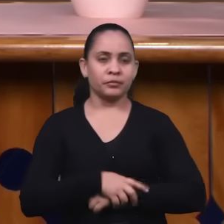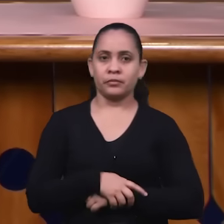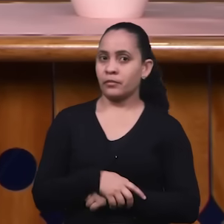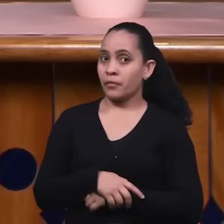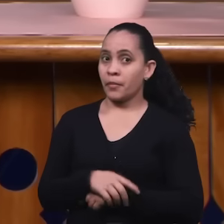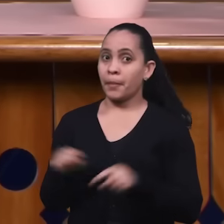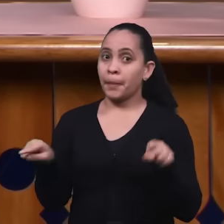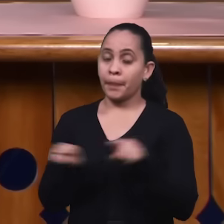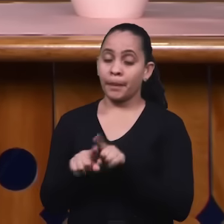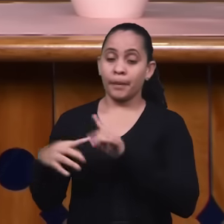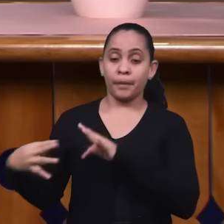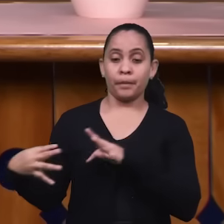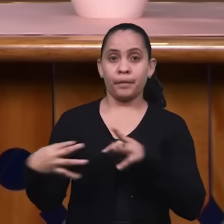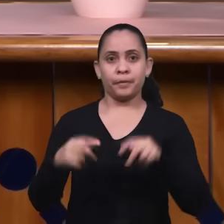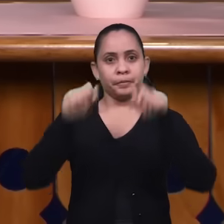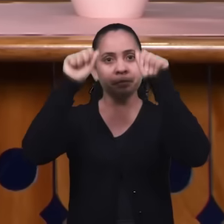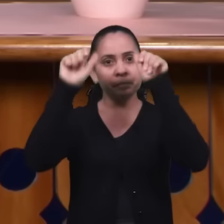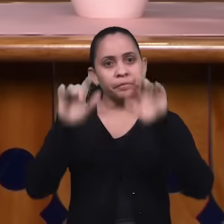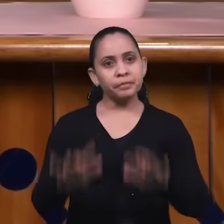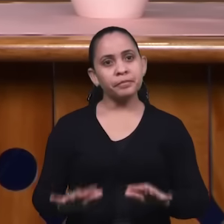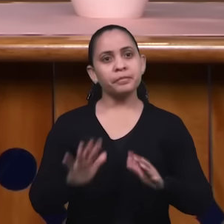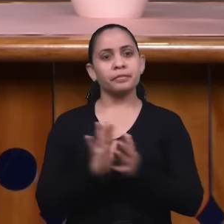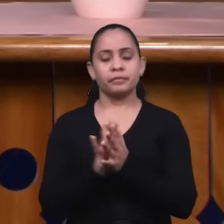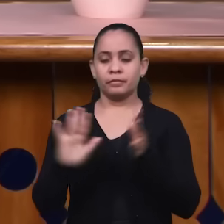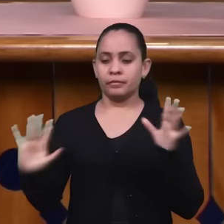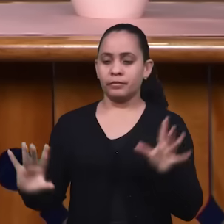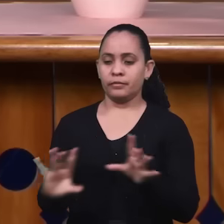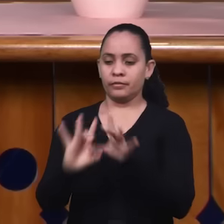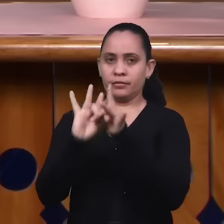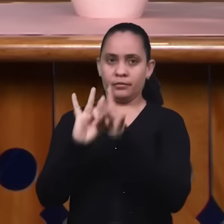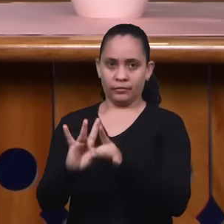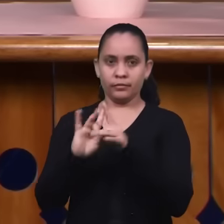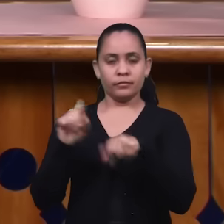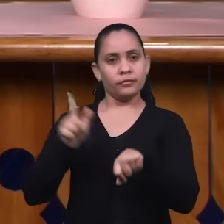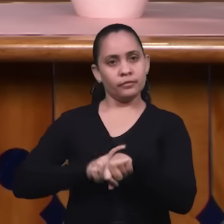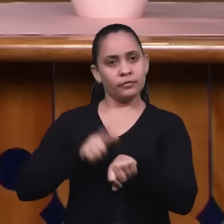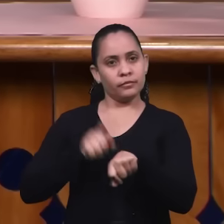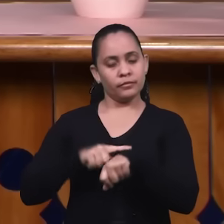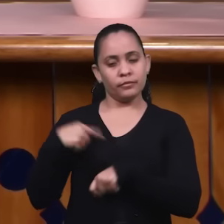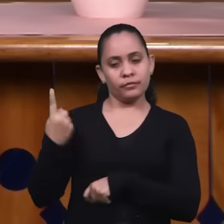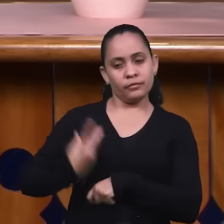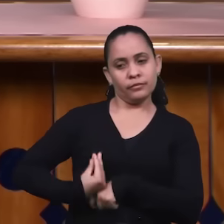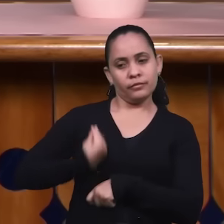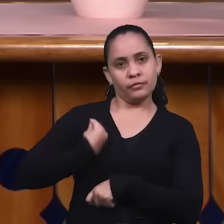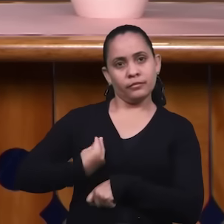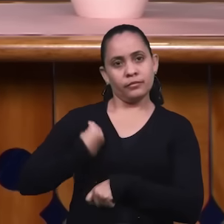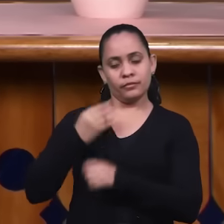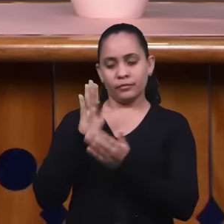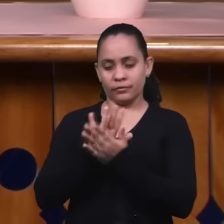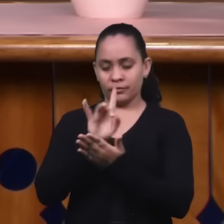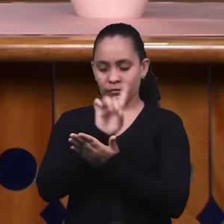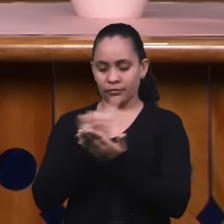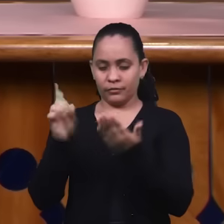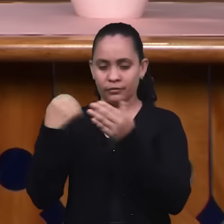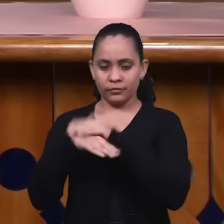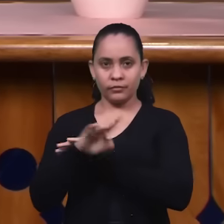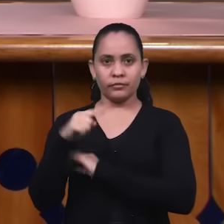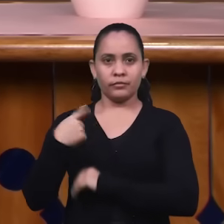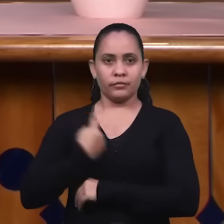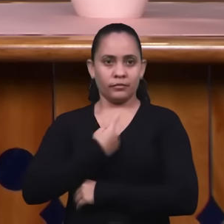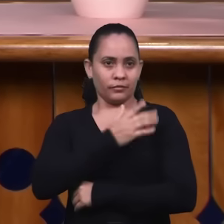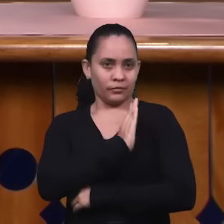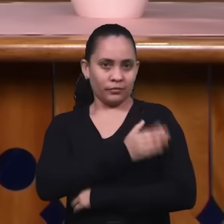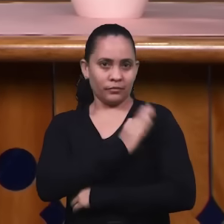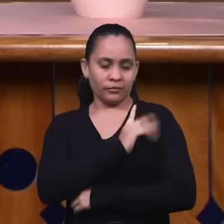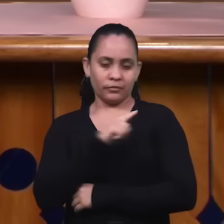trabalho. Todos esses benefícios estão ligados a esse momento que nós temos de guardar a palavra do Senhor no nosso coração.